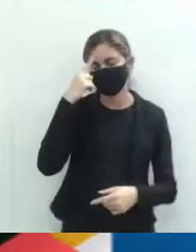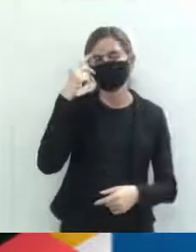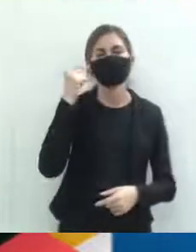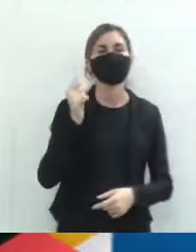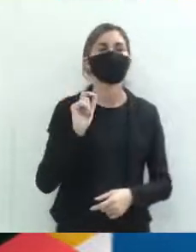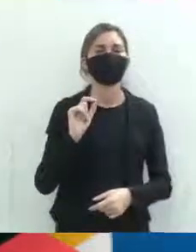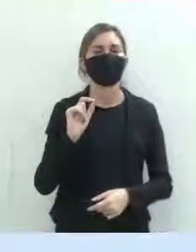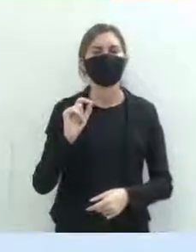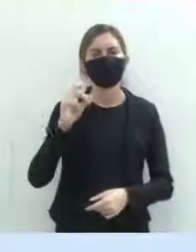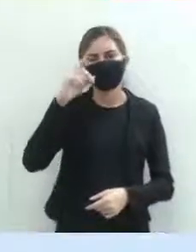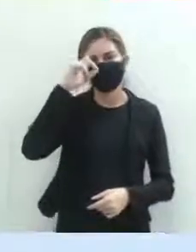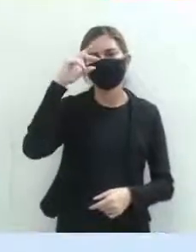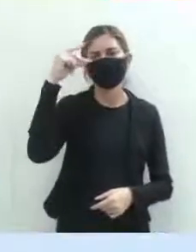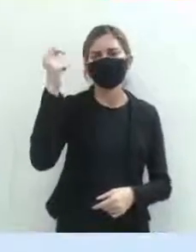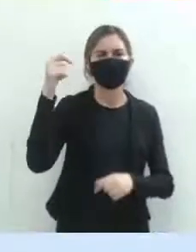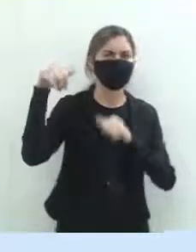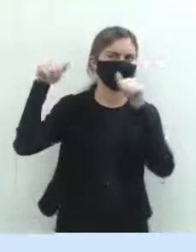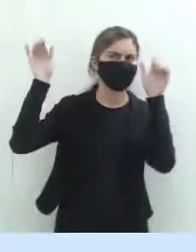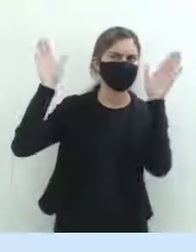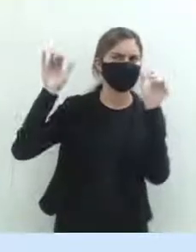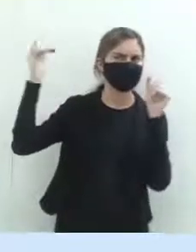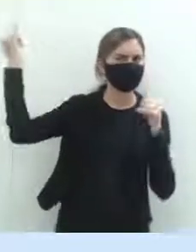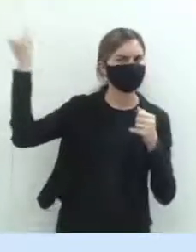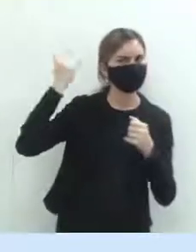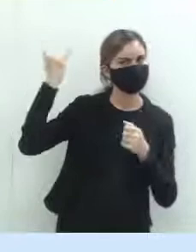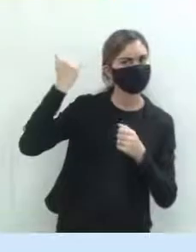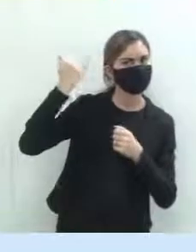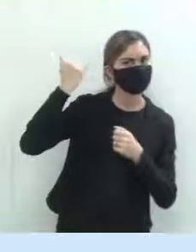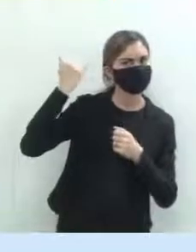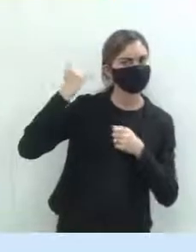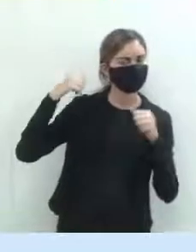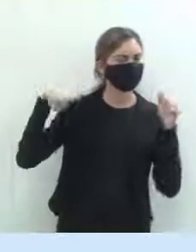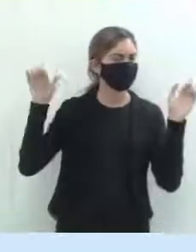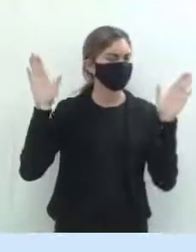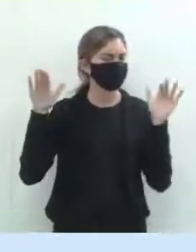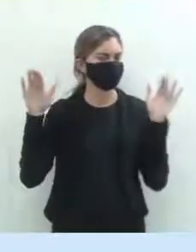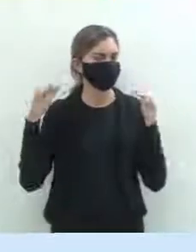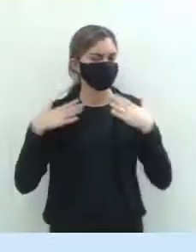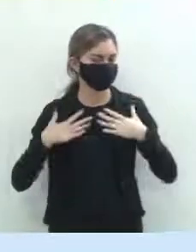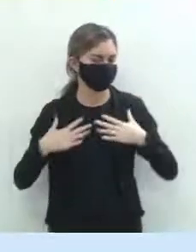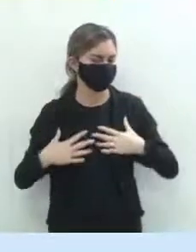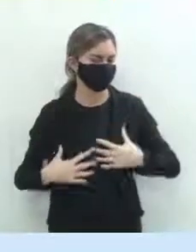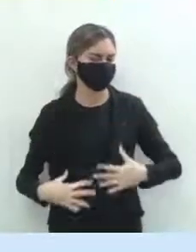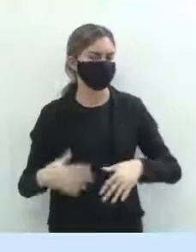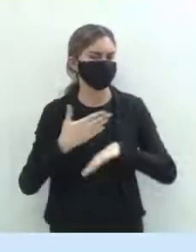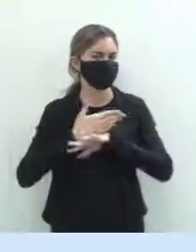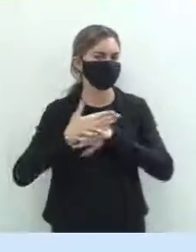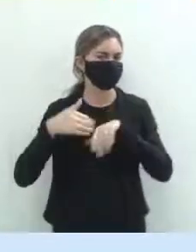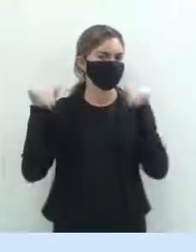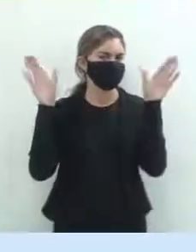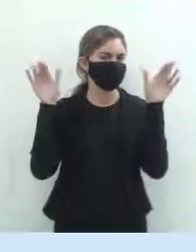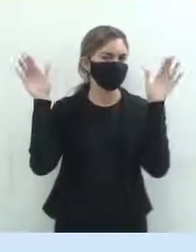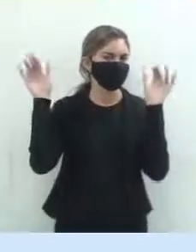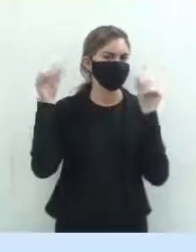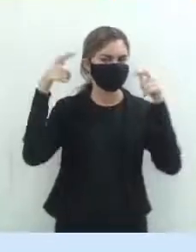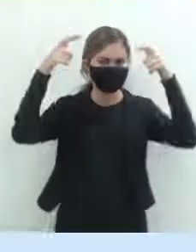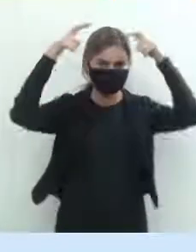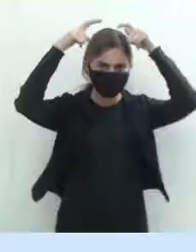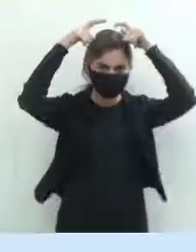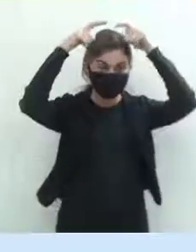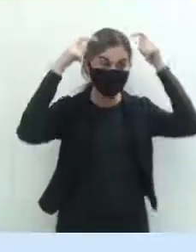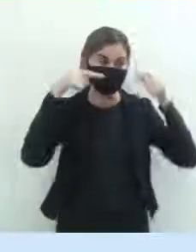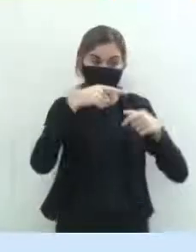apareceu um anjinho assim de lado dele. Um anjo todo vestido de branco, né? E dizia assim: